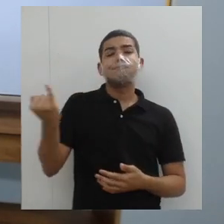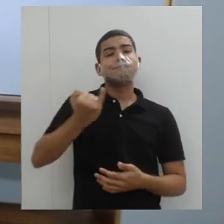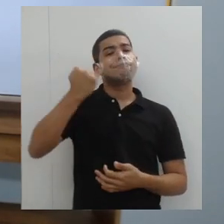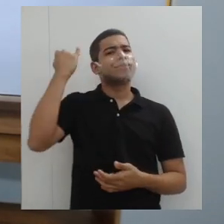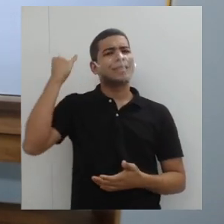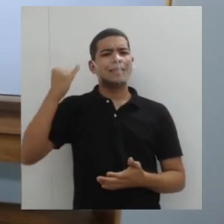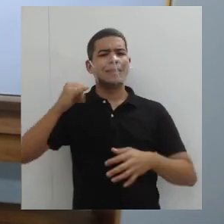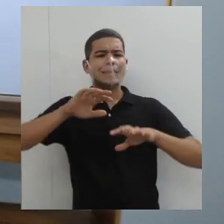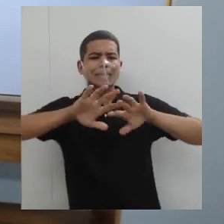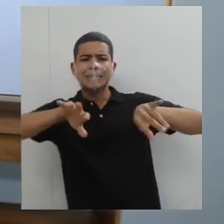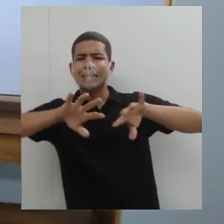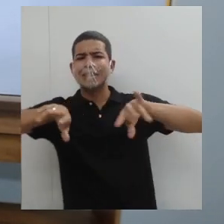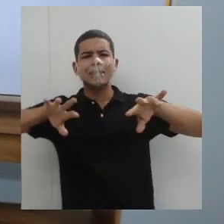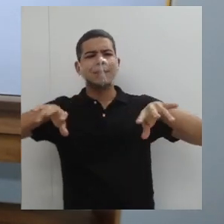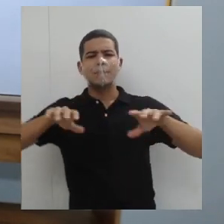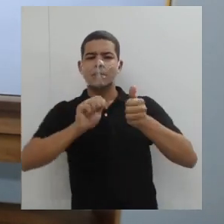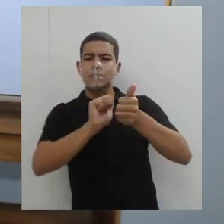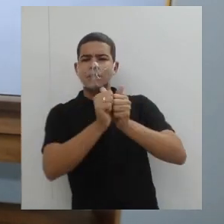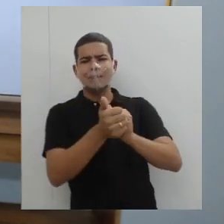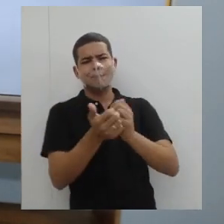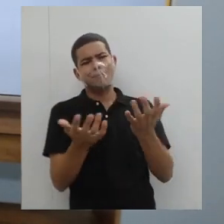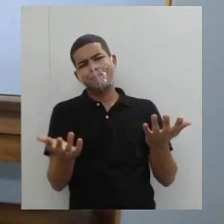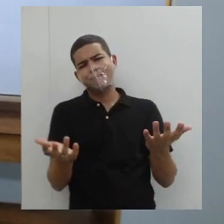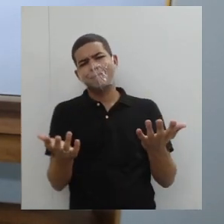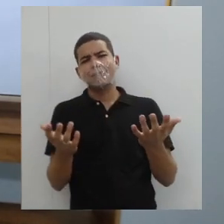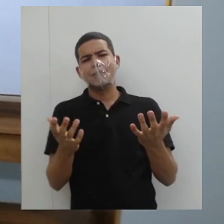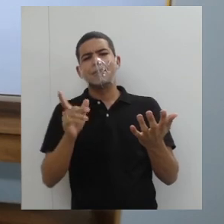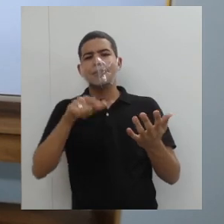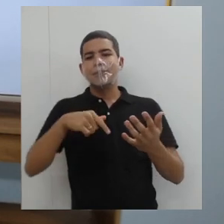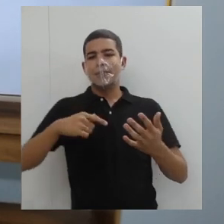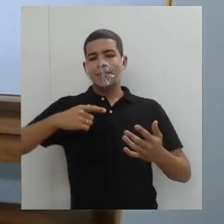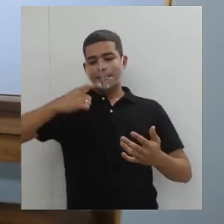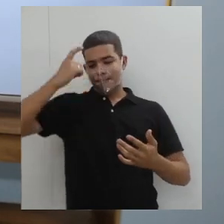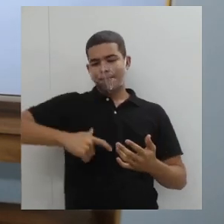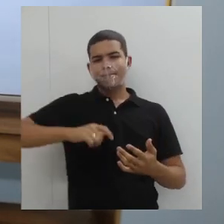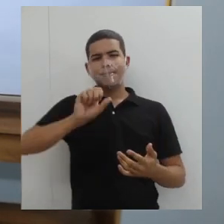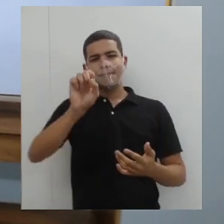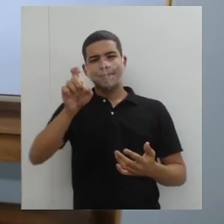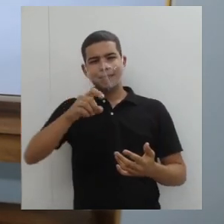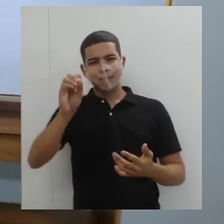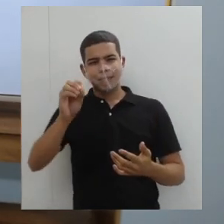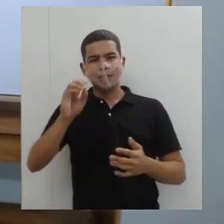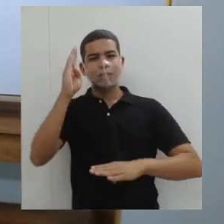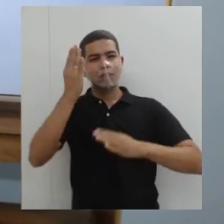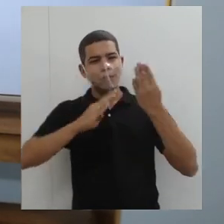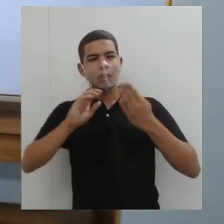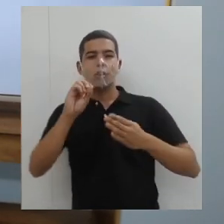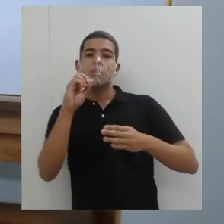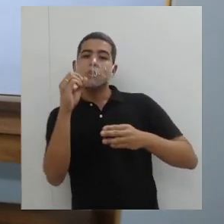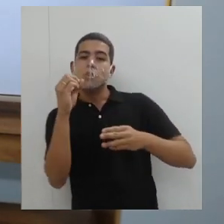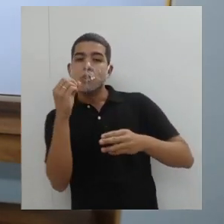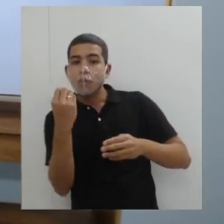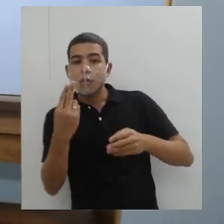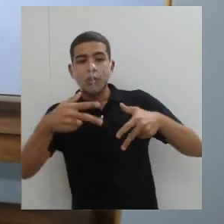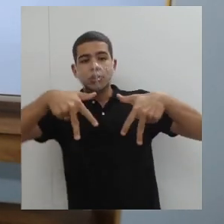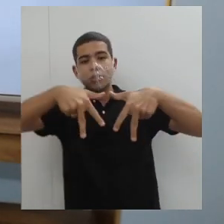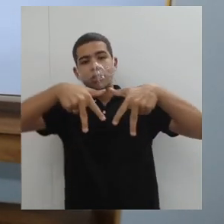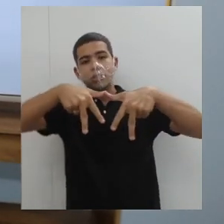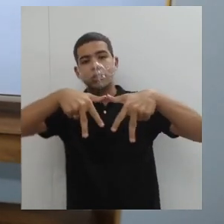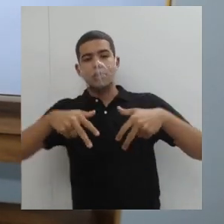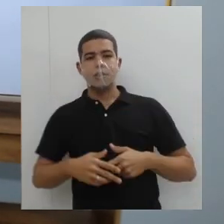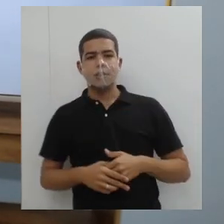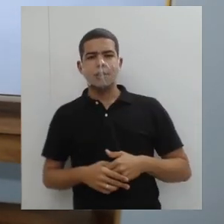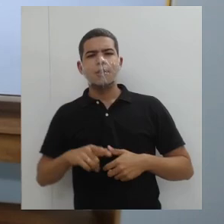a separação nos esportes que deve ser por sexo biológico ou gênero e como os processos de